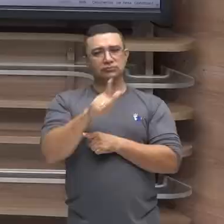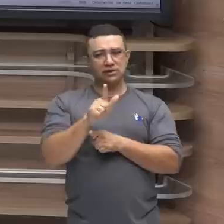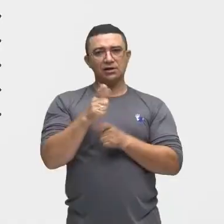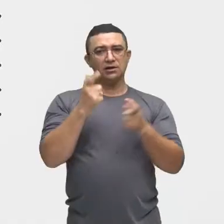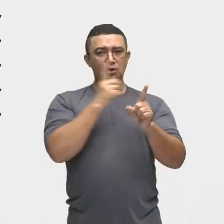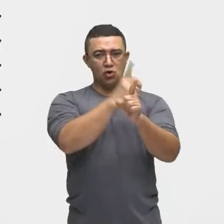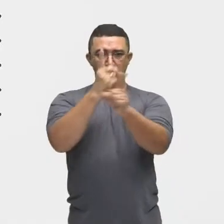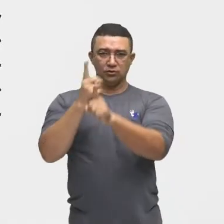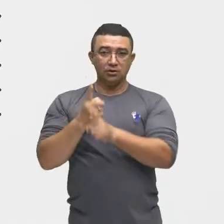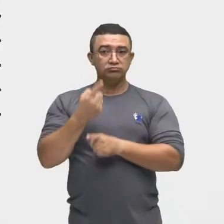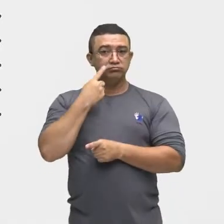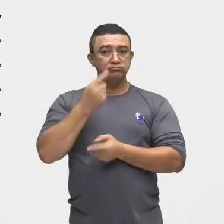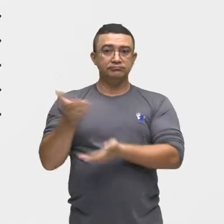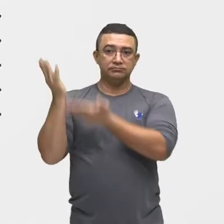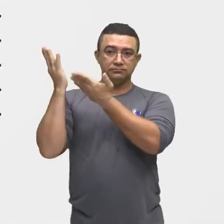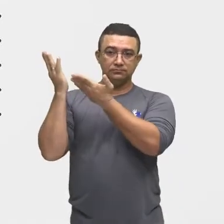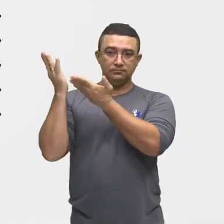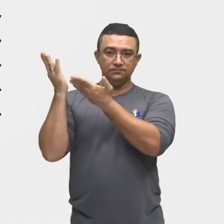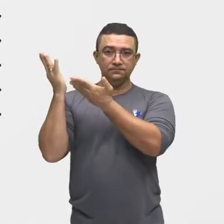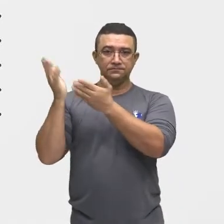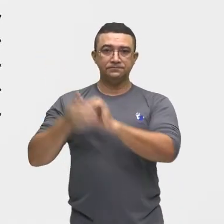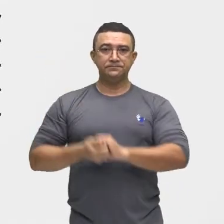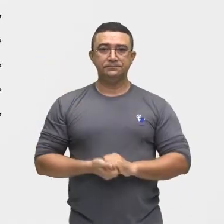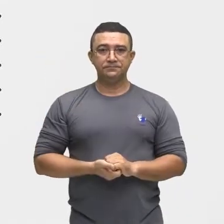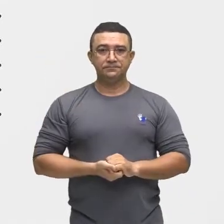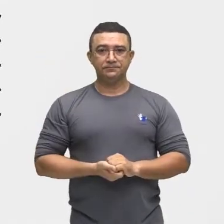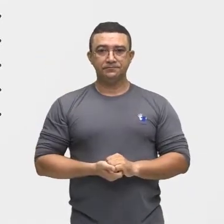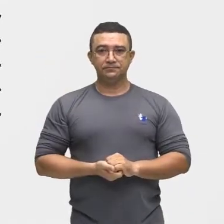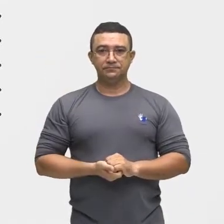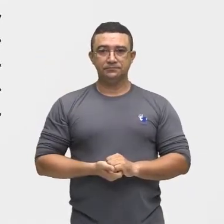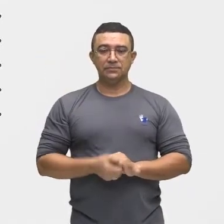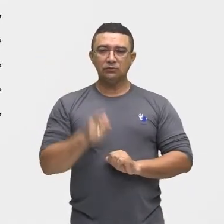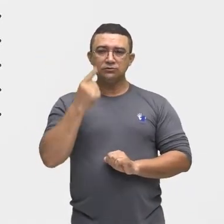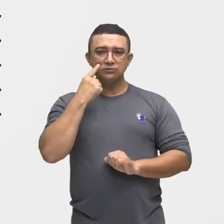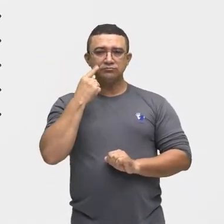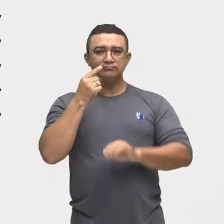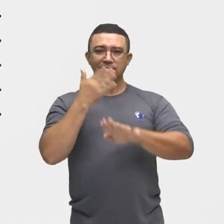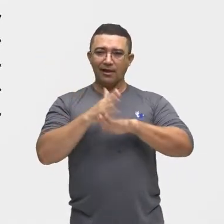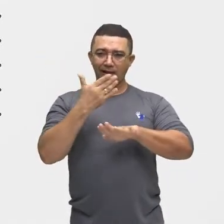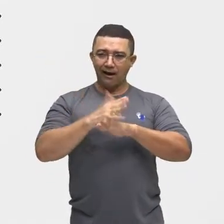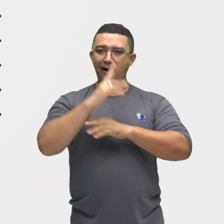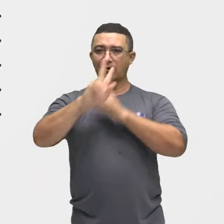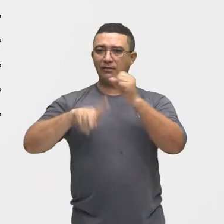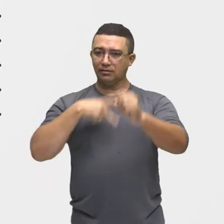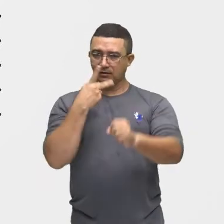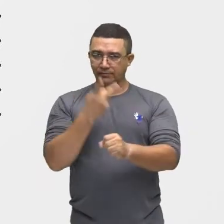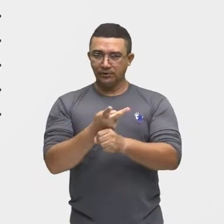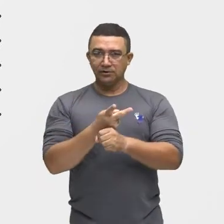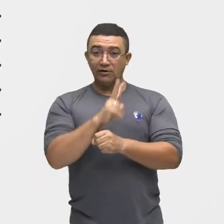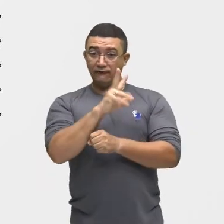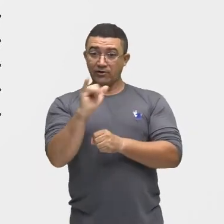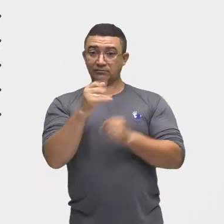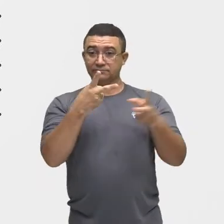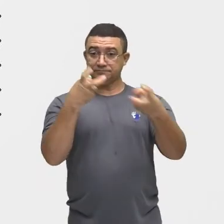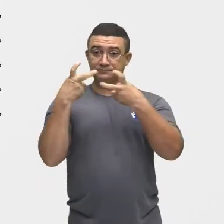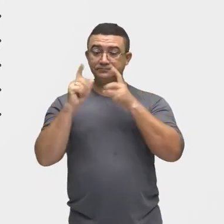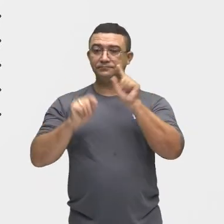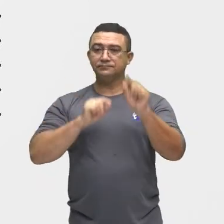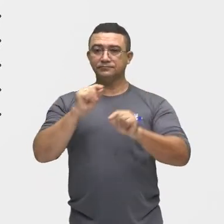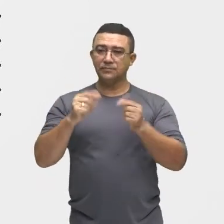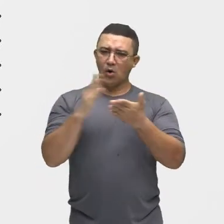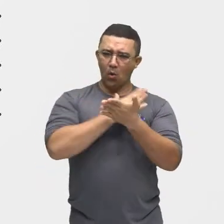nesse mapinha. Aí no mapa, olha, para vocês treinarem depois, a gente vai observar